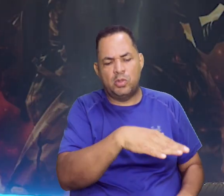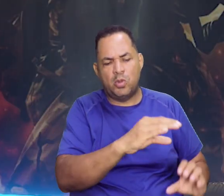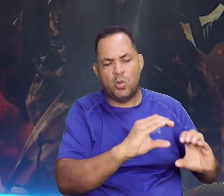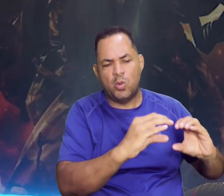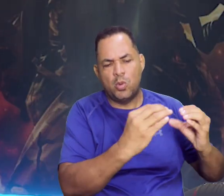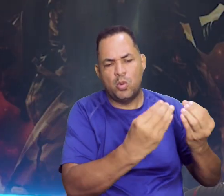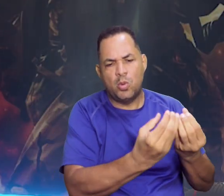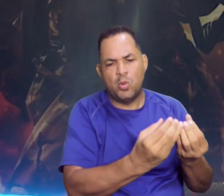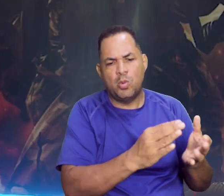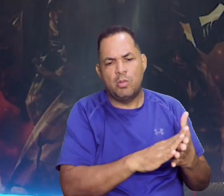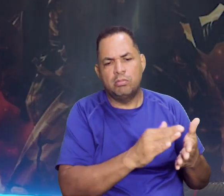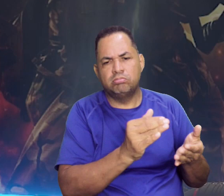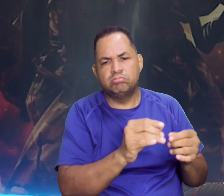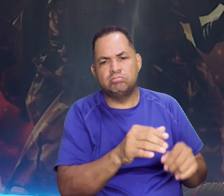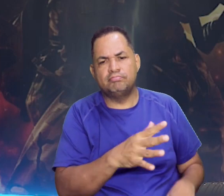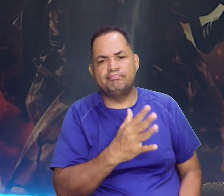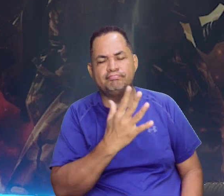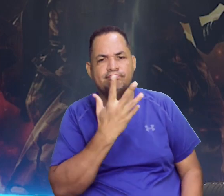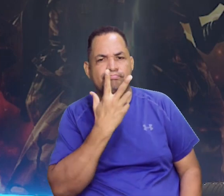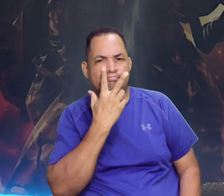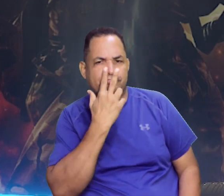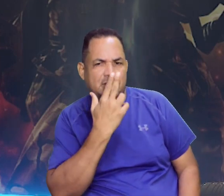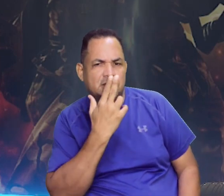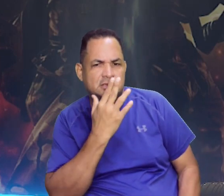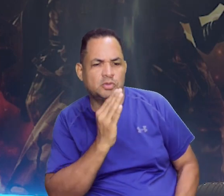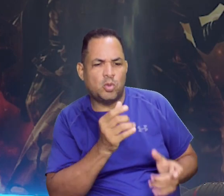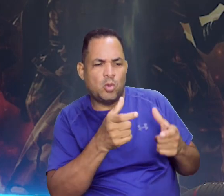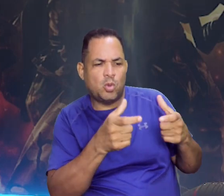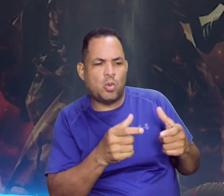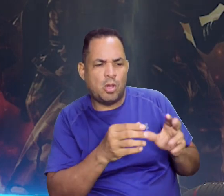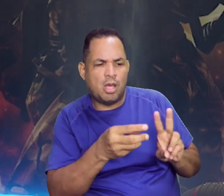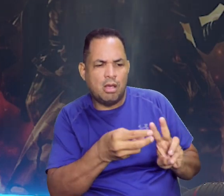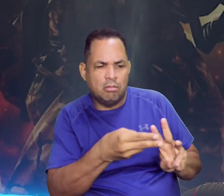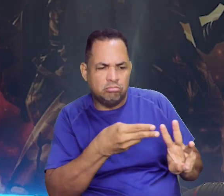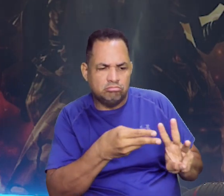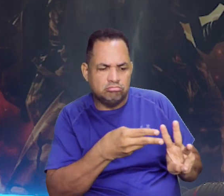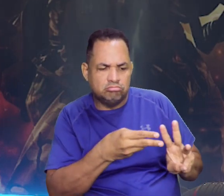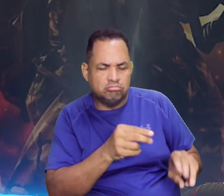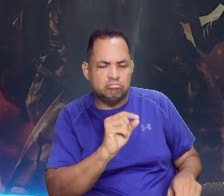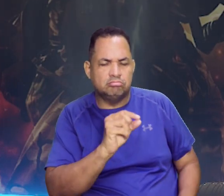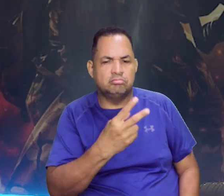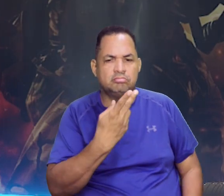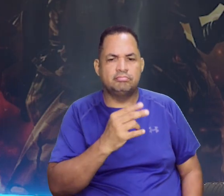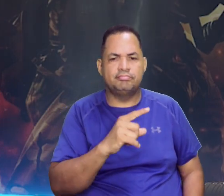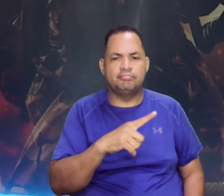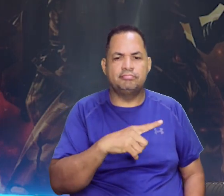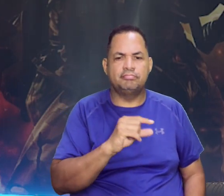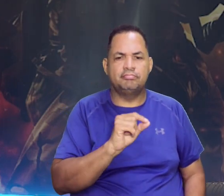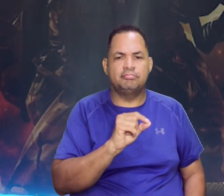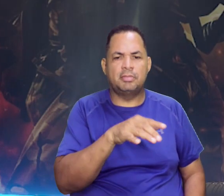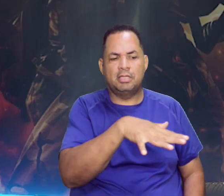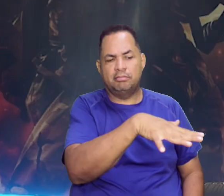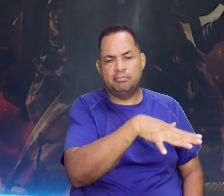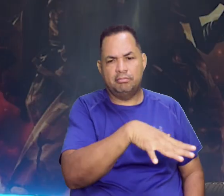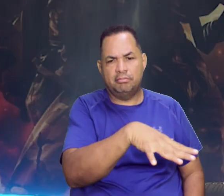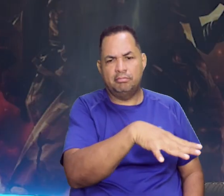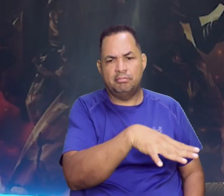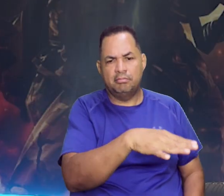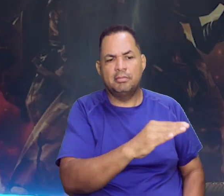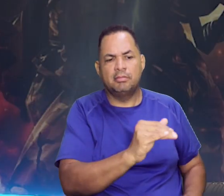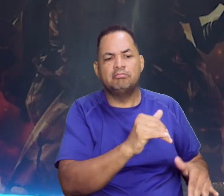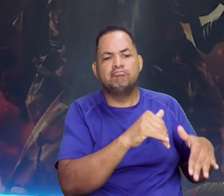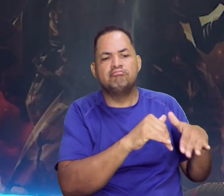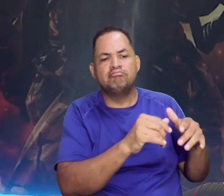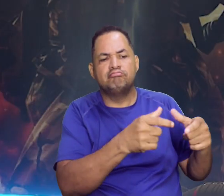se fosse uma reserva indígena. Eles vão pegar terras e vão falar assim, ó, essa aqui vai ser uma reserva